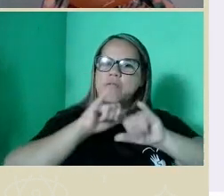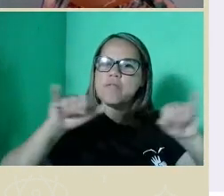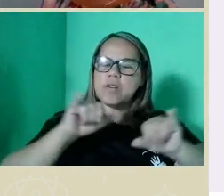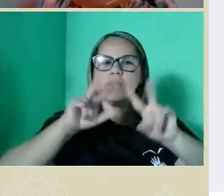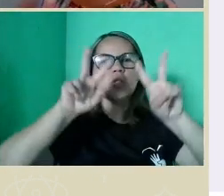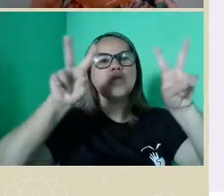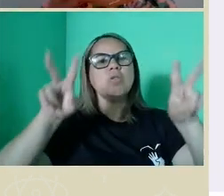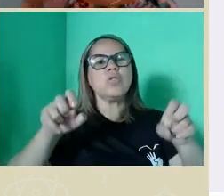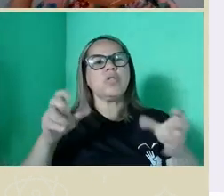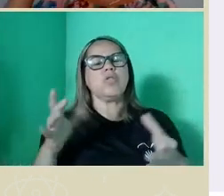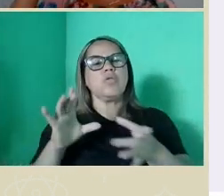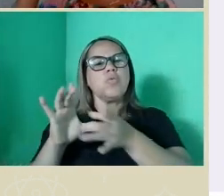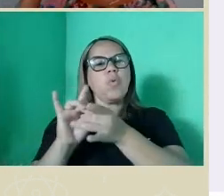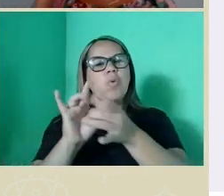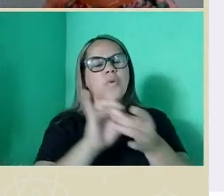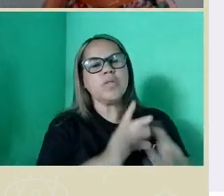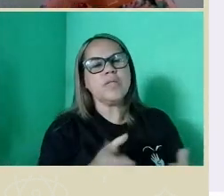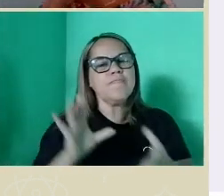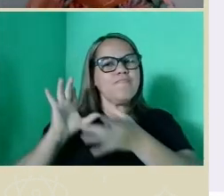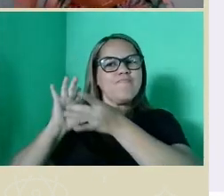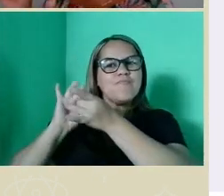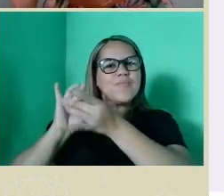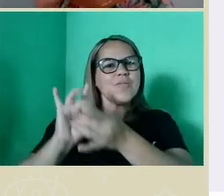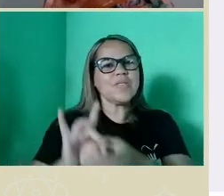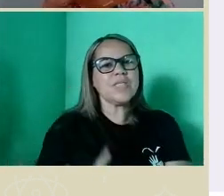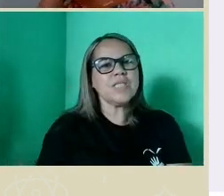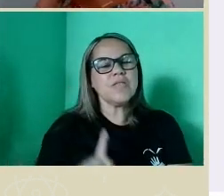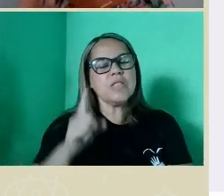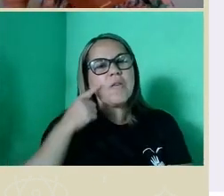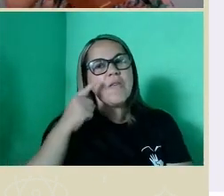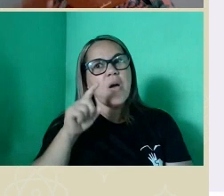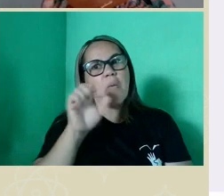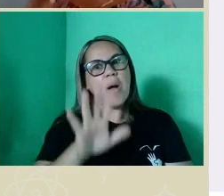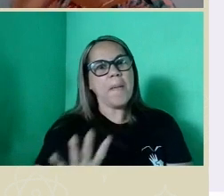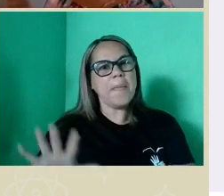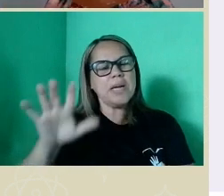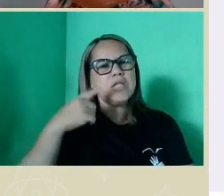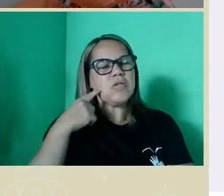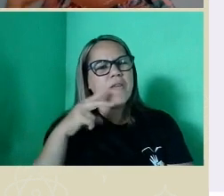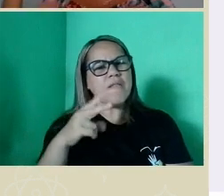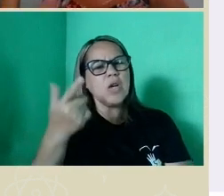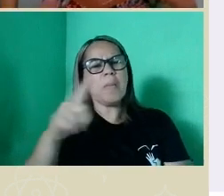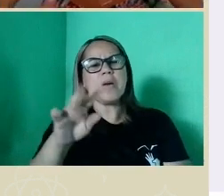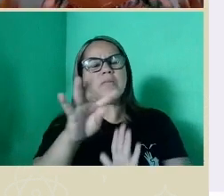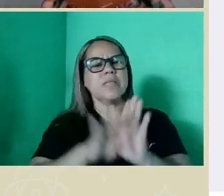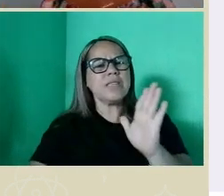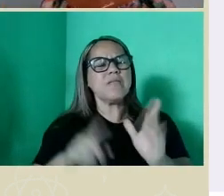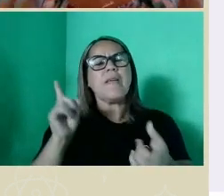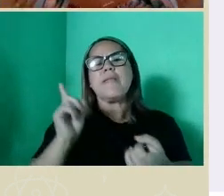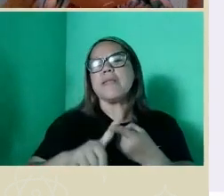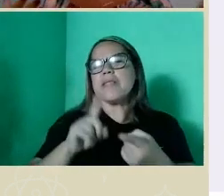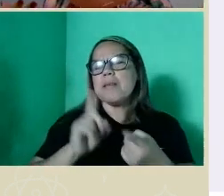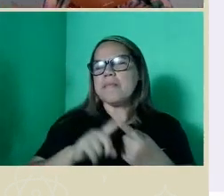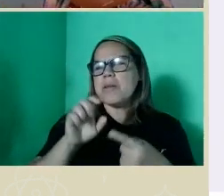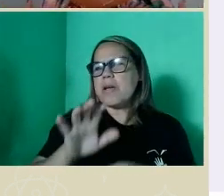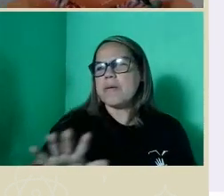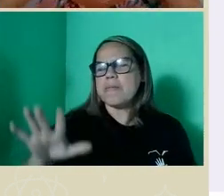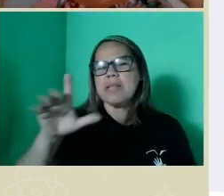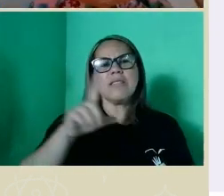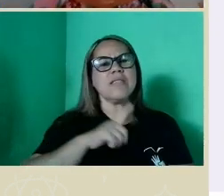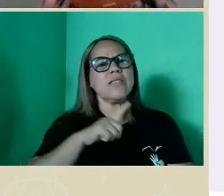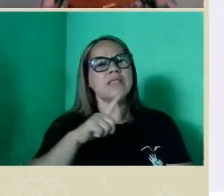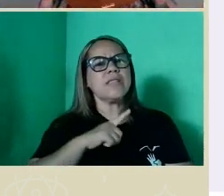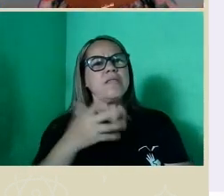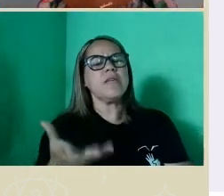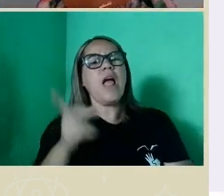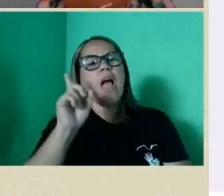do texto se houver uma imagem a gente vai ver que o próximo texto tem uma imagem aquela imagem também informa a imagem também